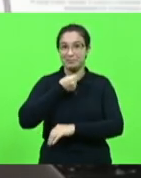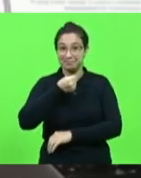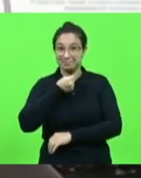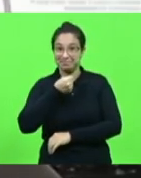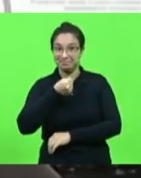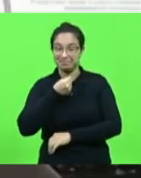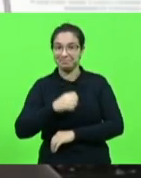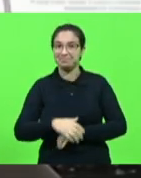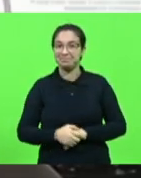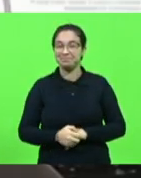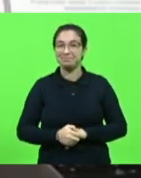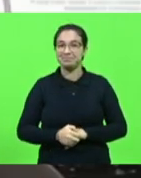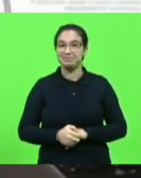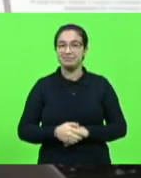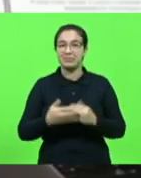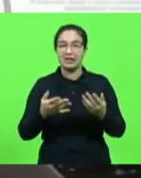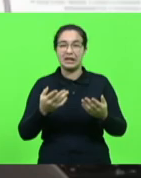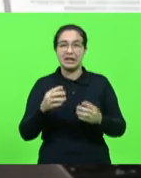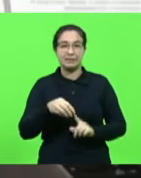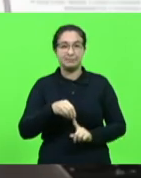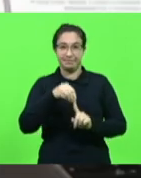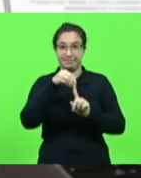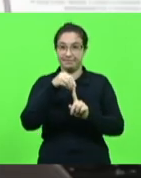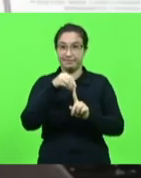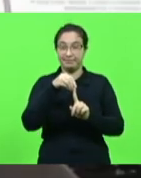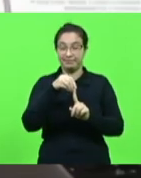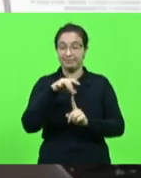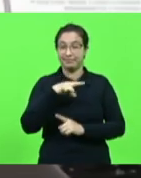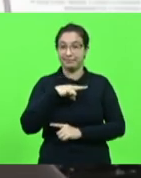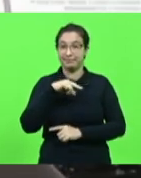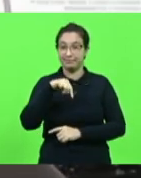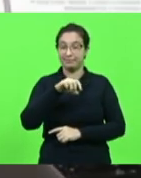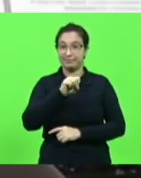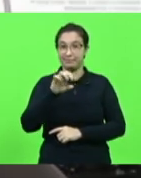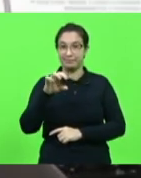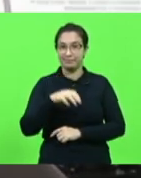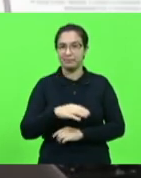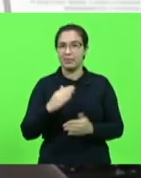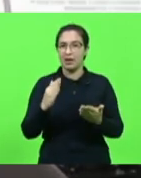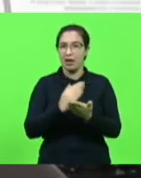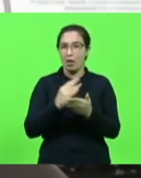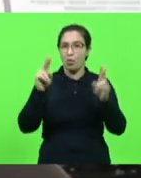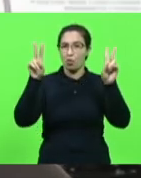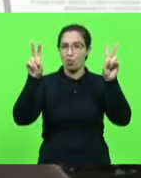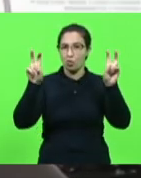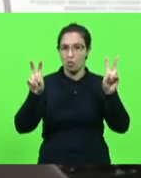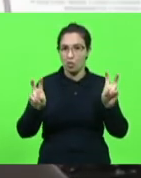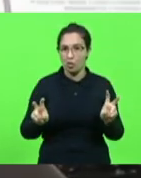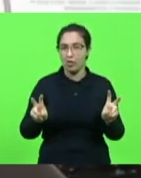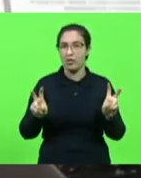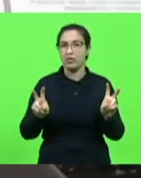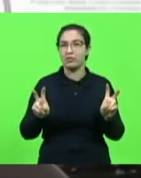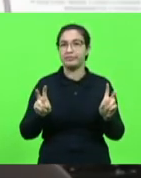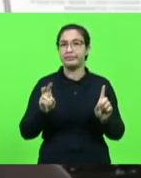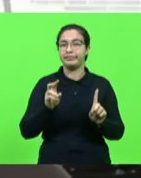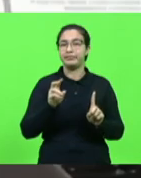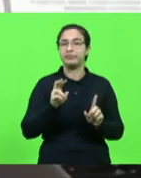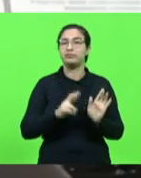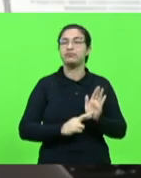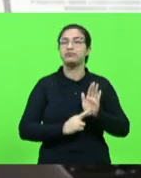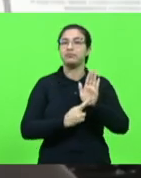disse o deputado Moacir Sopelsa, tem alguns temas que o Moacir ele representa com muita